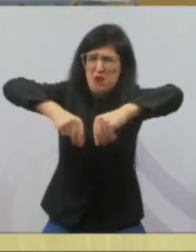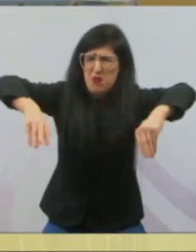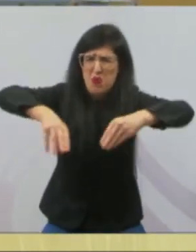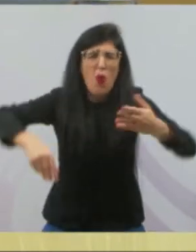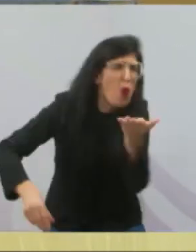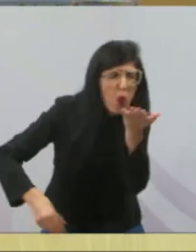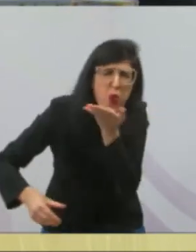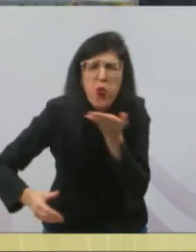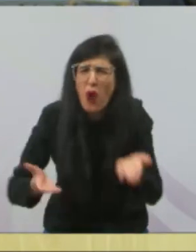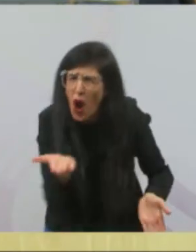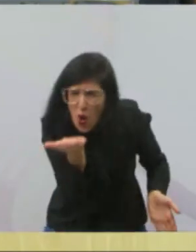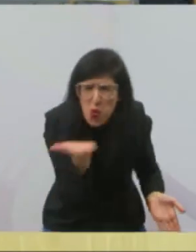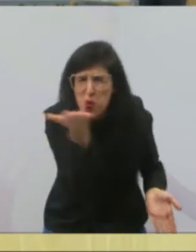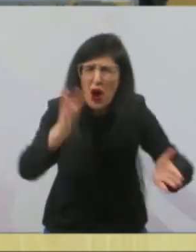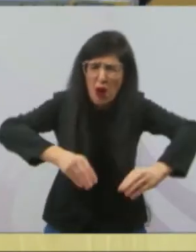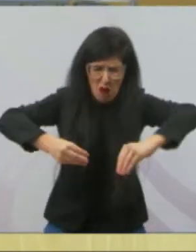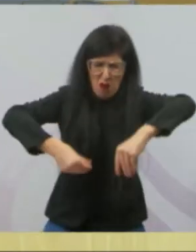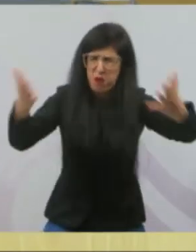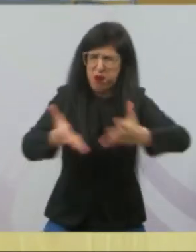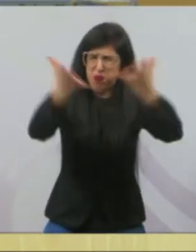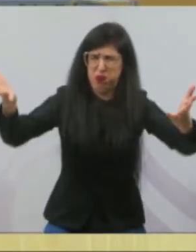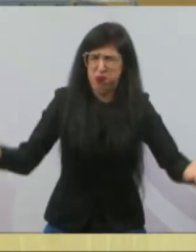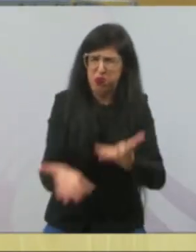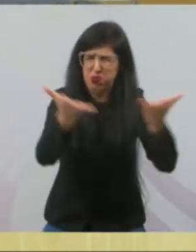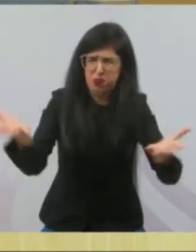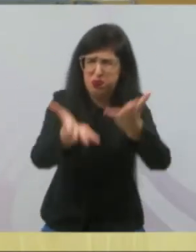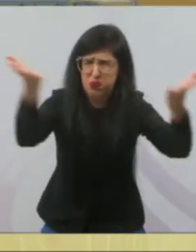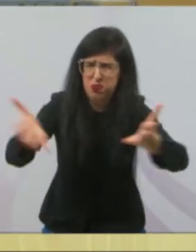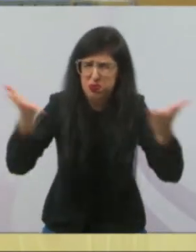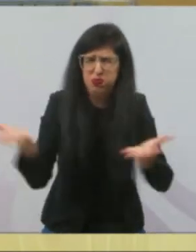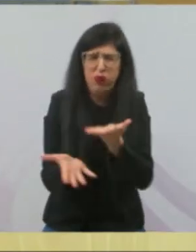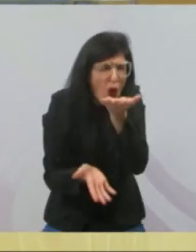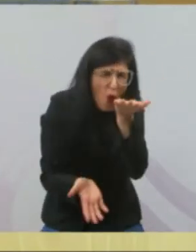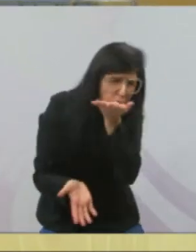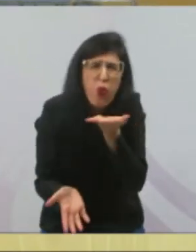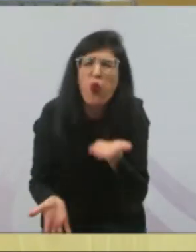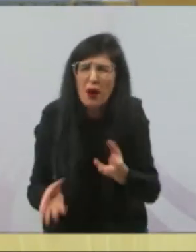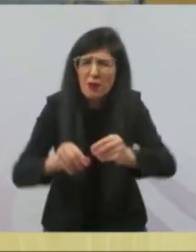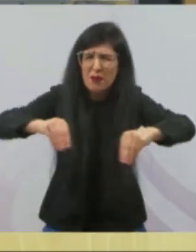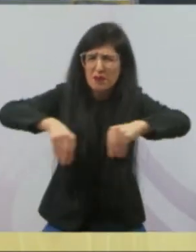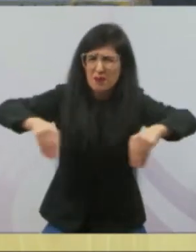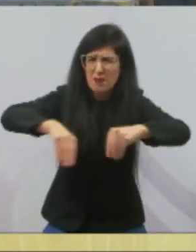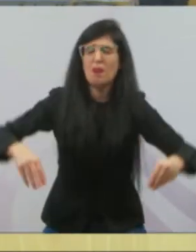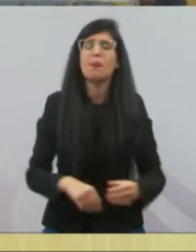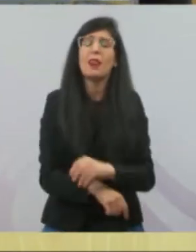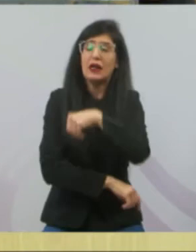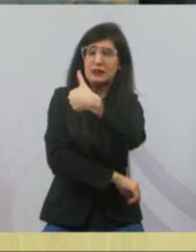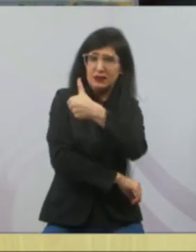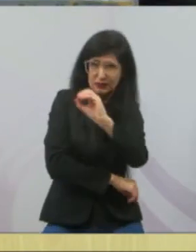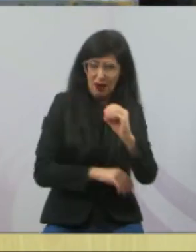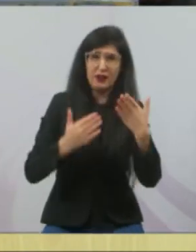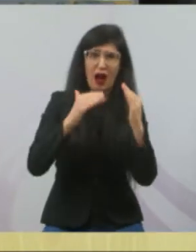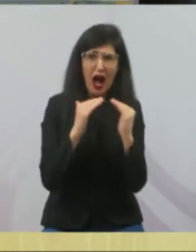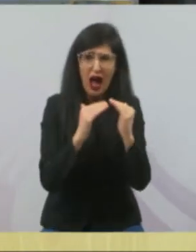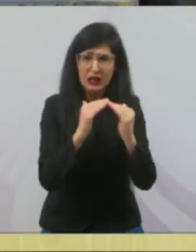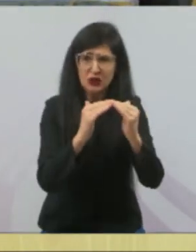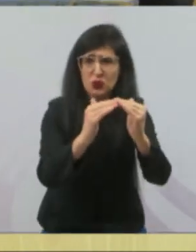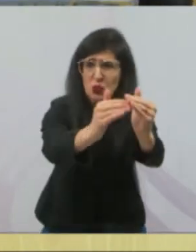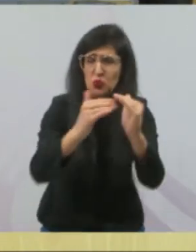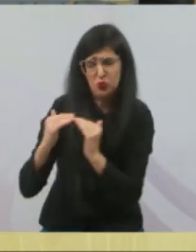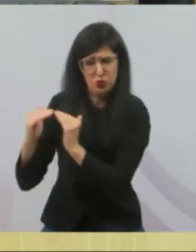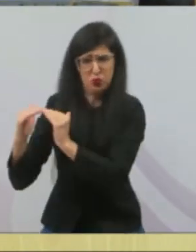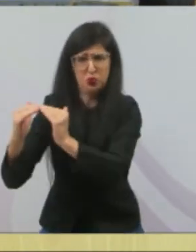das normas sanitárias, às necessidades dos usuários e das famílias atendidas pela instituição. Entretanto, neste